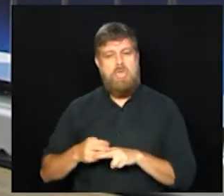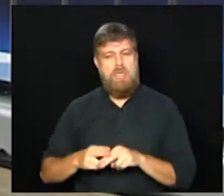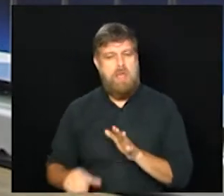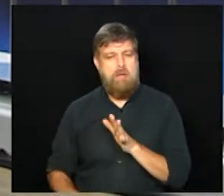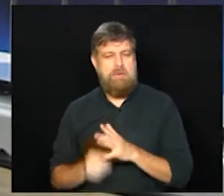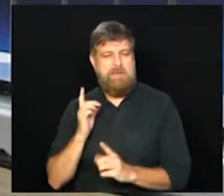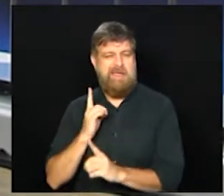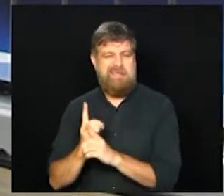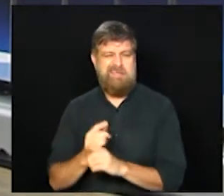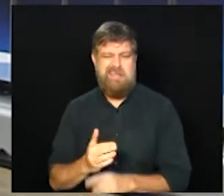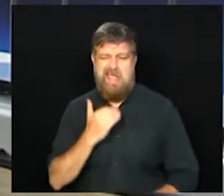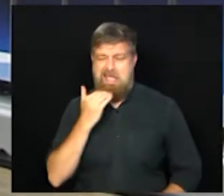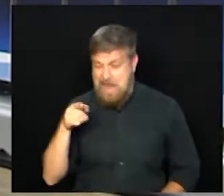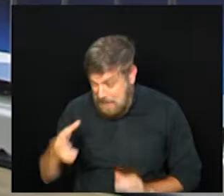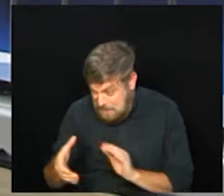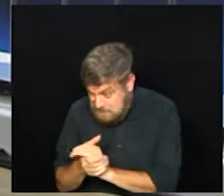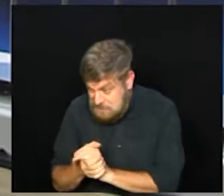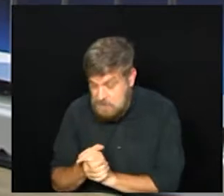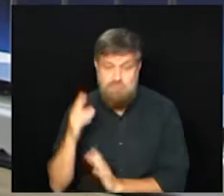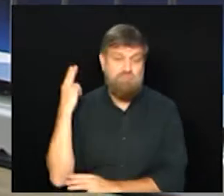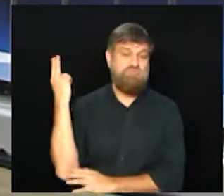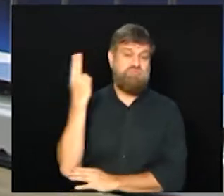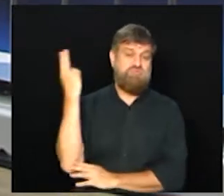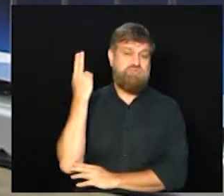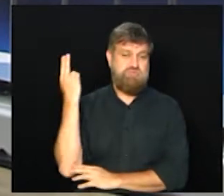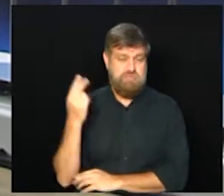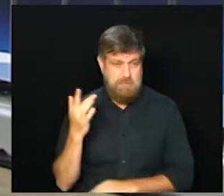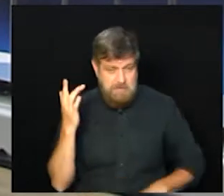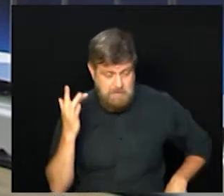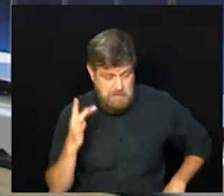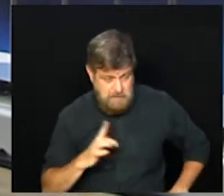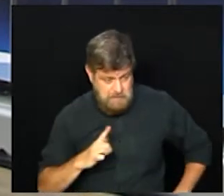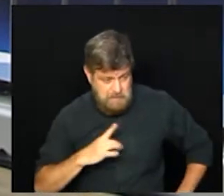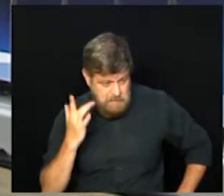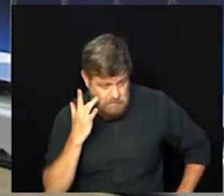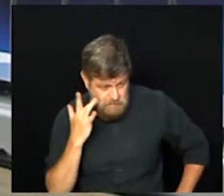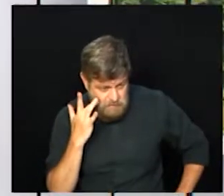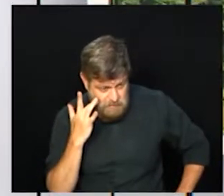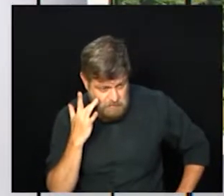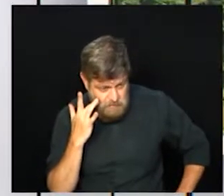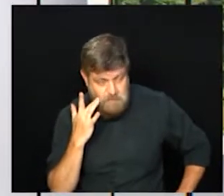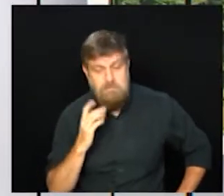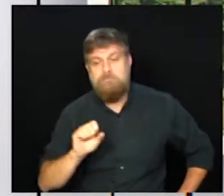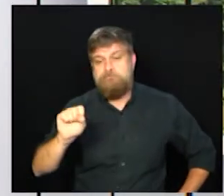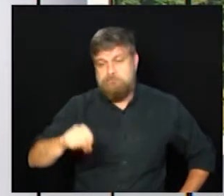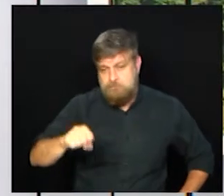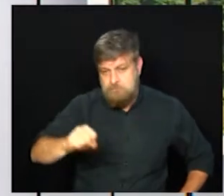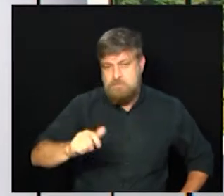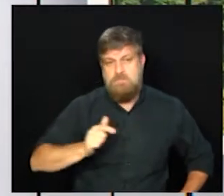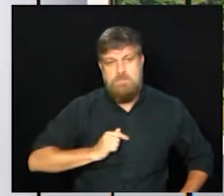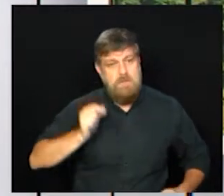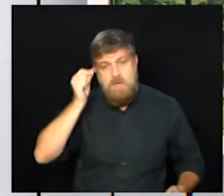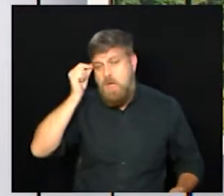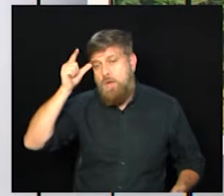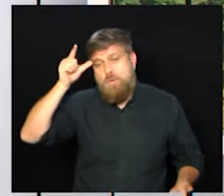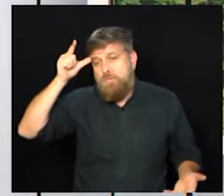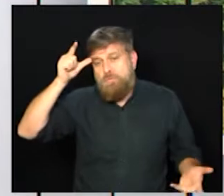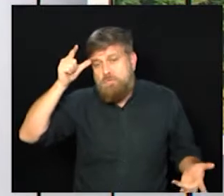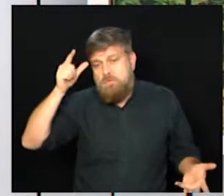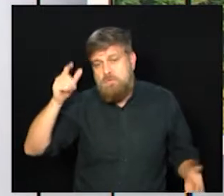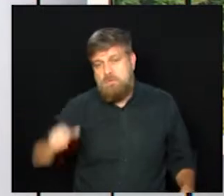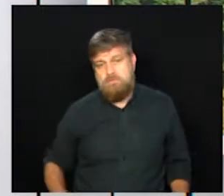não serve para casar. Existe essa mentalidade ainda hoje? Com certeza, é uma mentalidade, é uma cultura, uma ideologia,